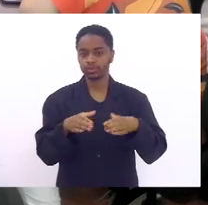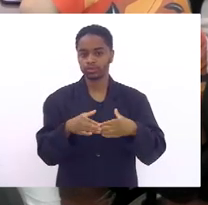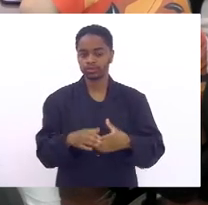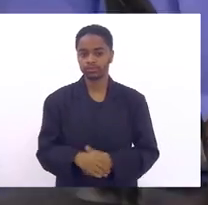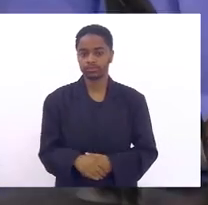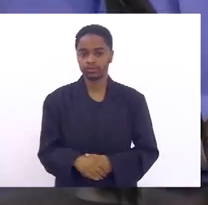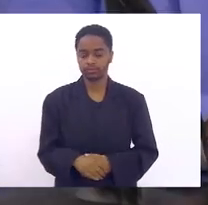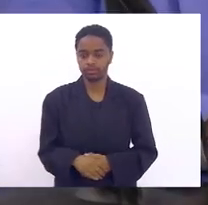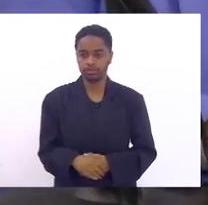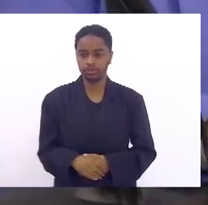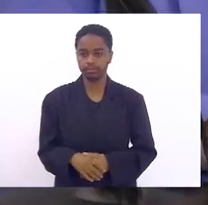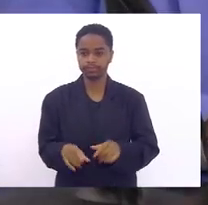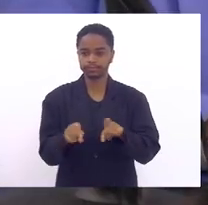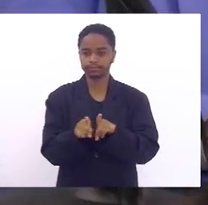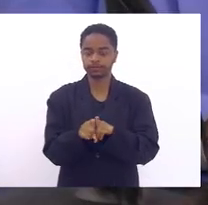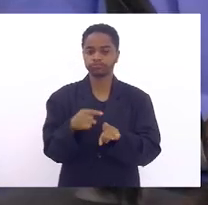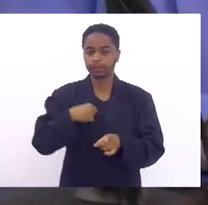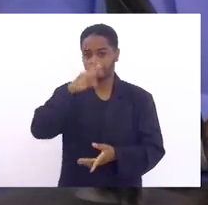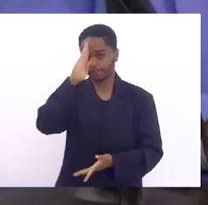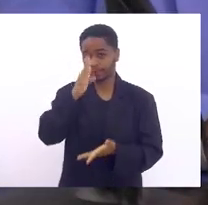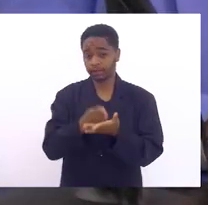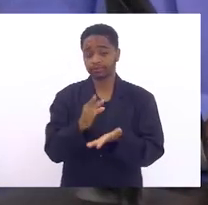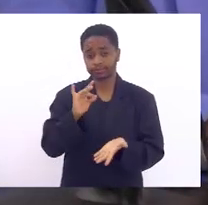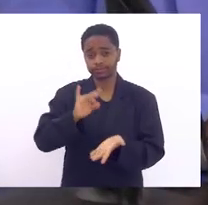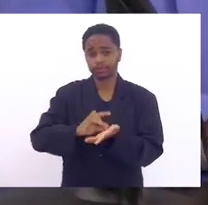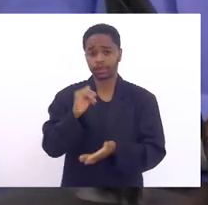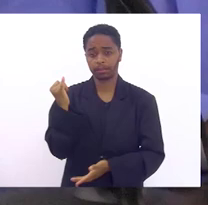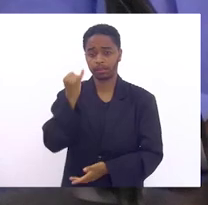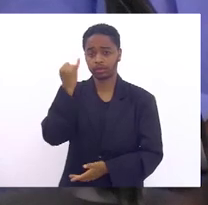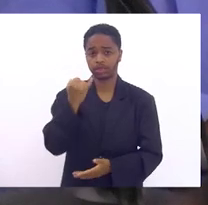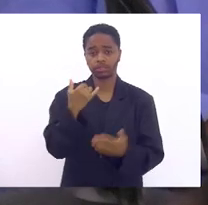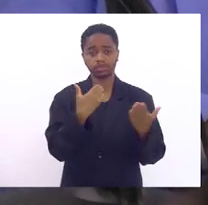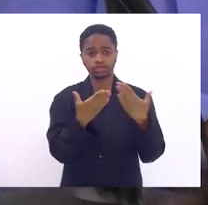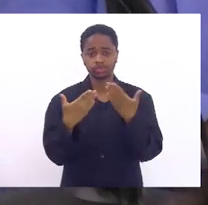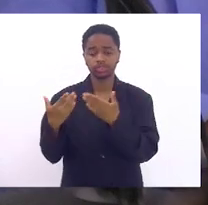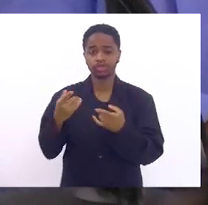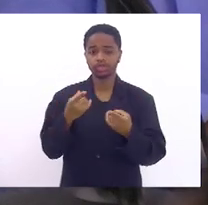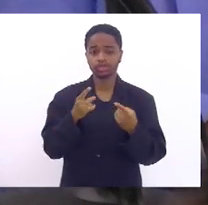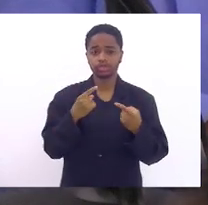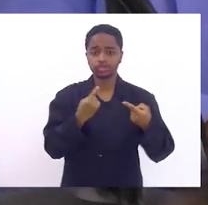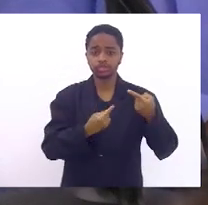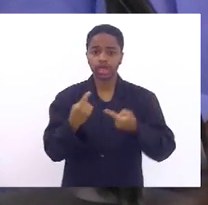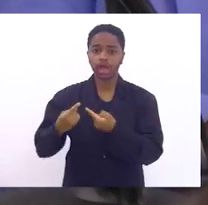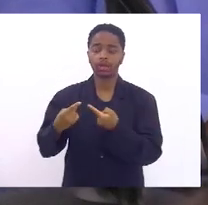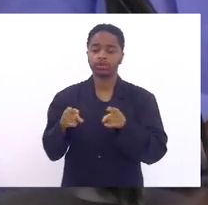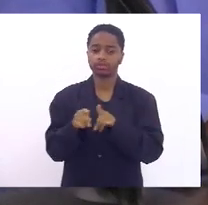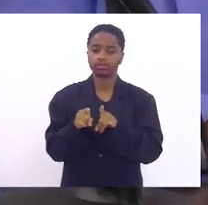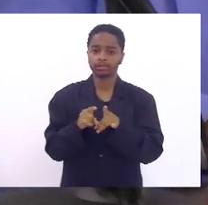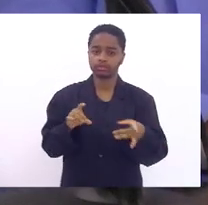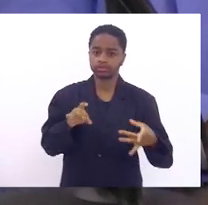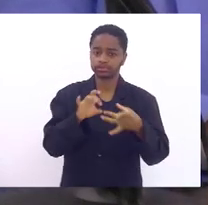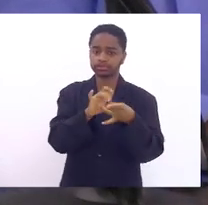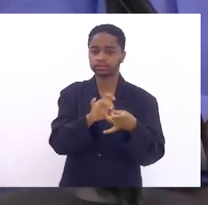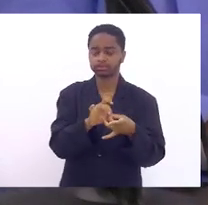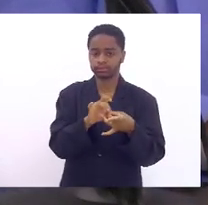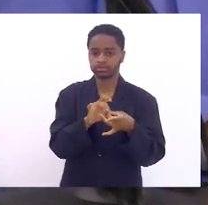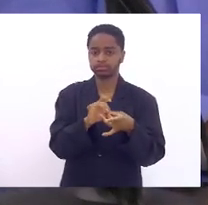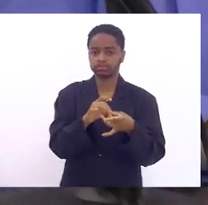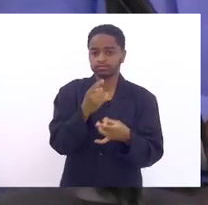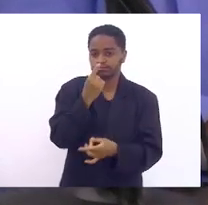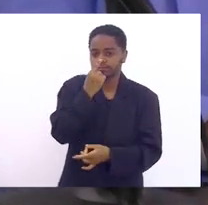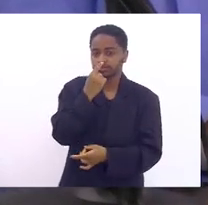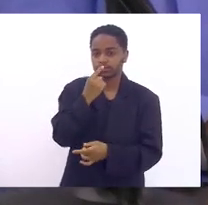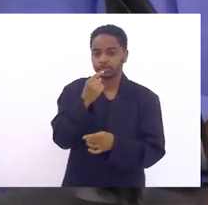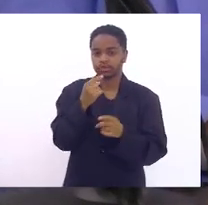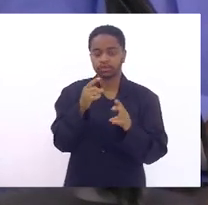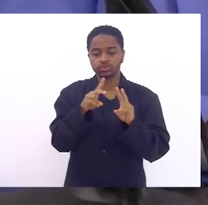acho que tem sido muito importante Realmente esse diálogo né esse essa aproximação entre né